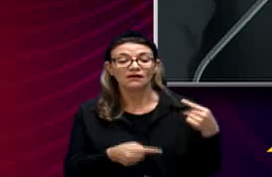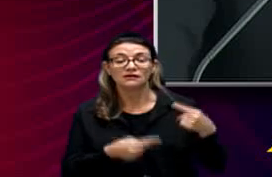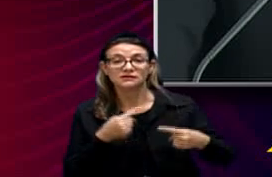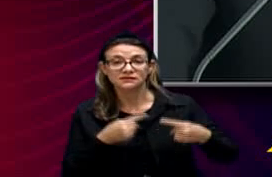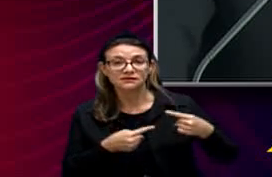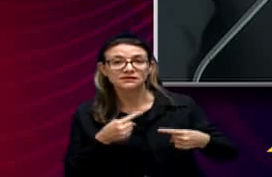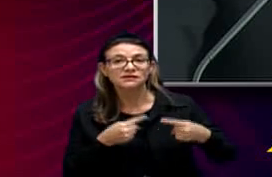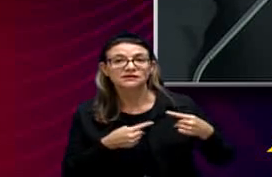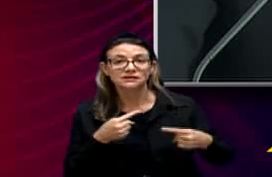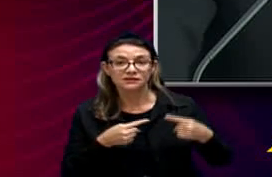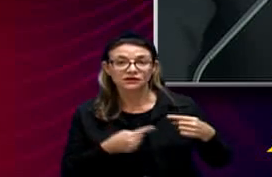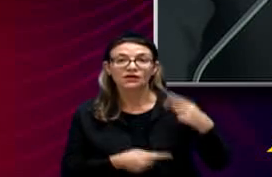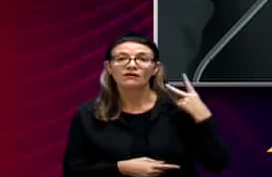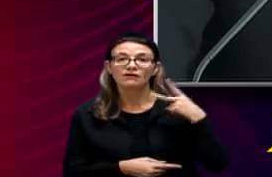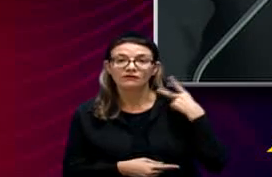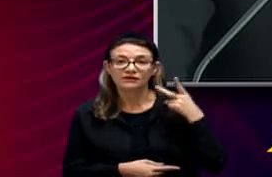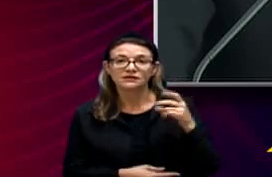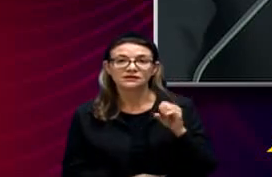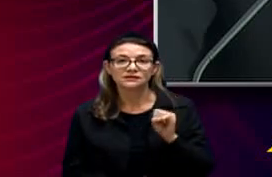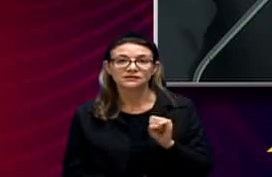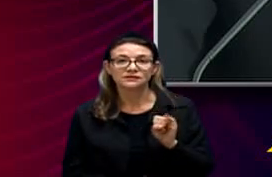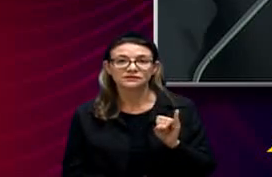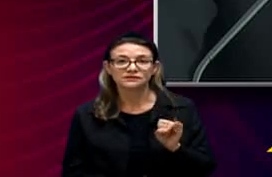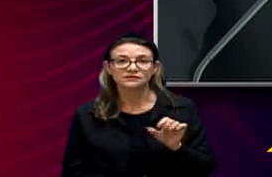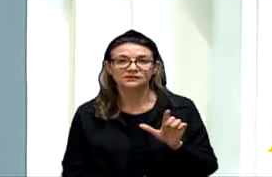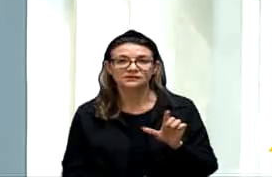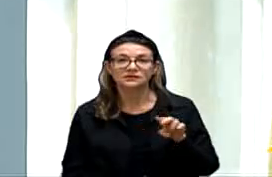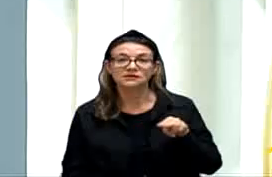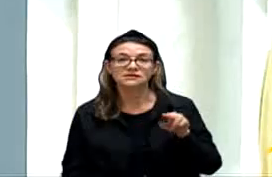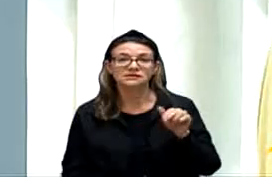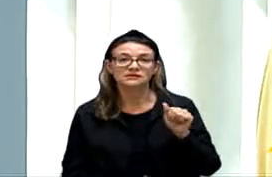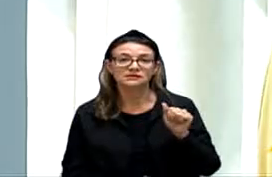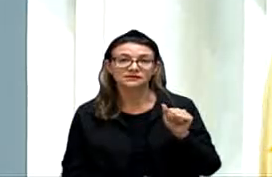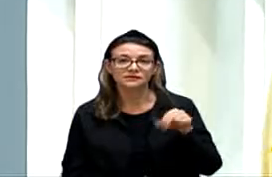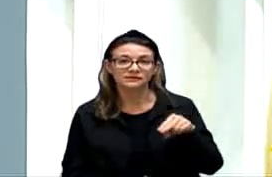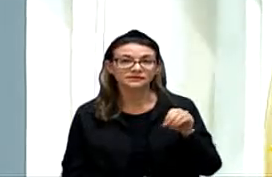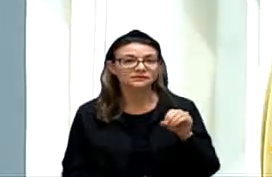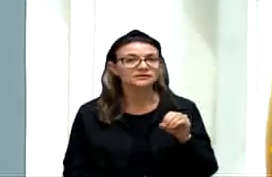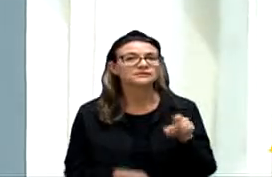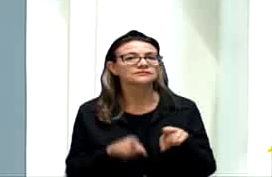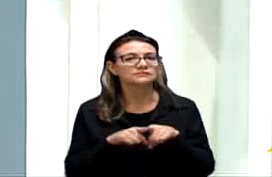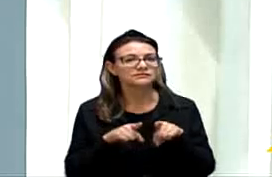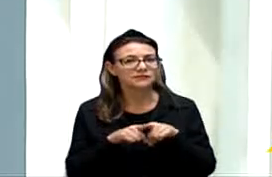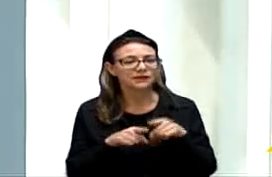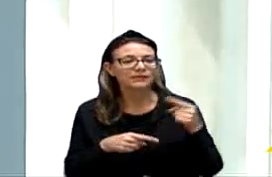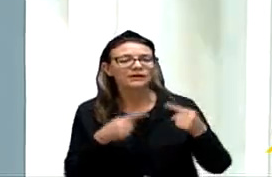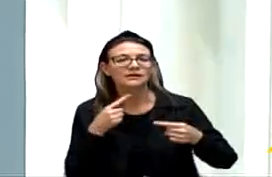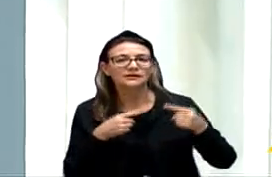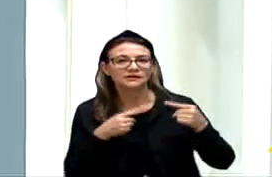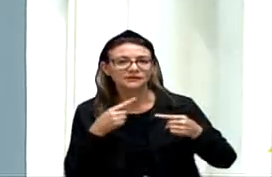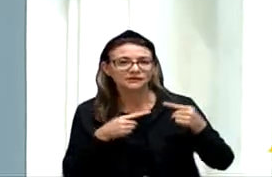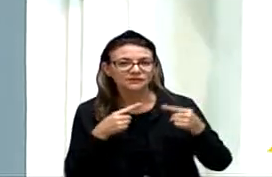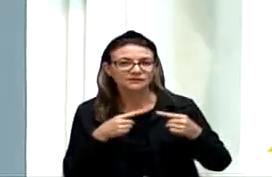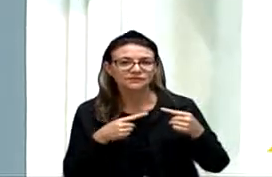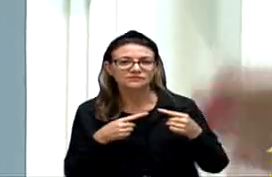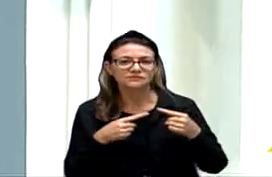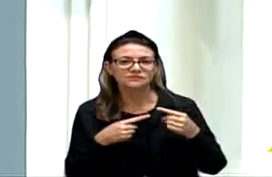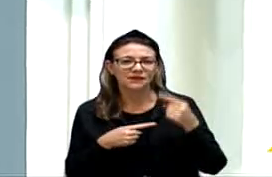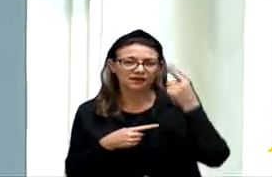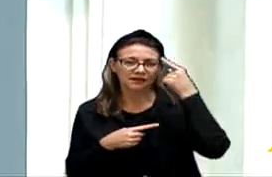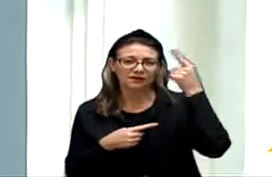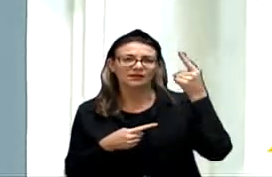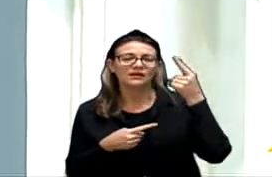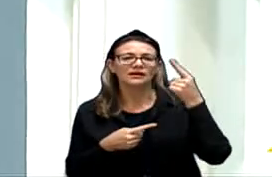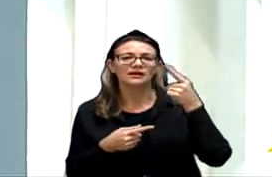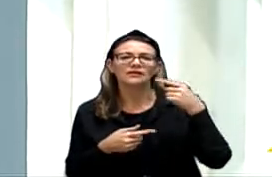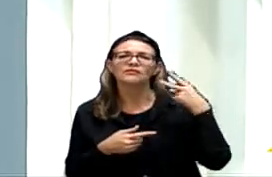Silvano também traga a discussão mas eu lembro que quando eu e a vereadora e apresentamos Vereador França assinou Vereador Hélio